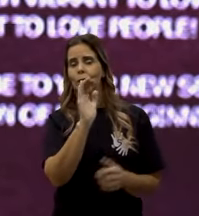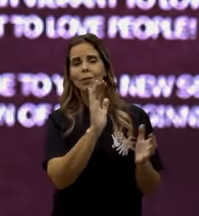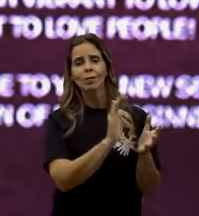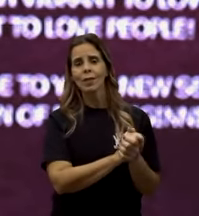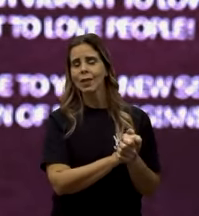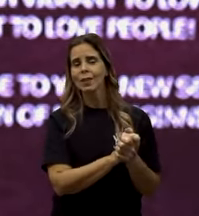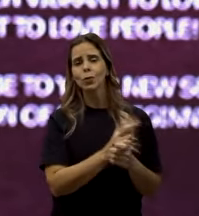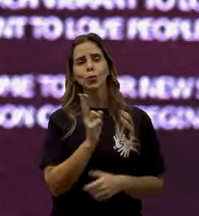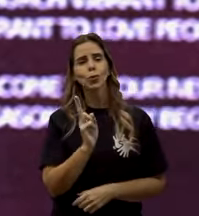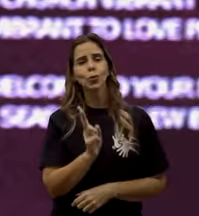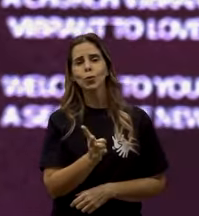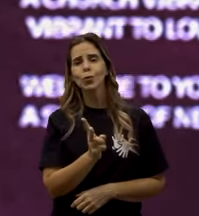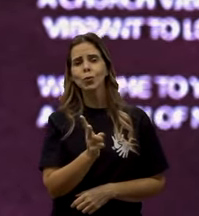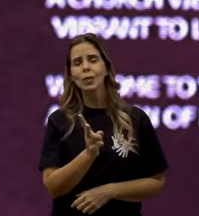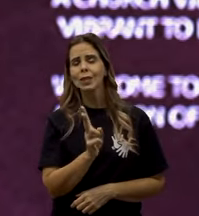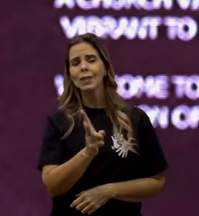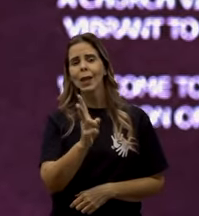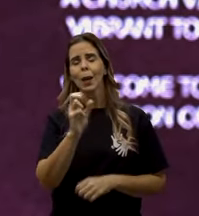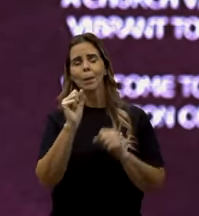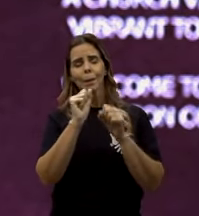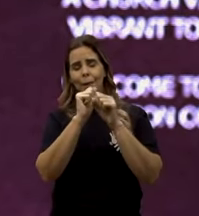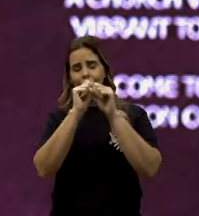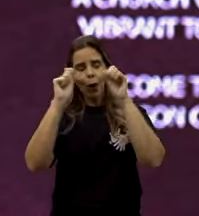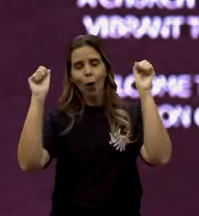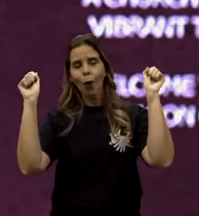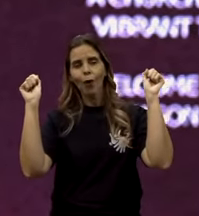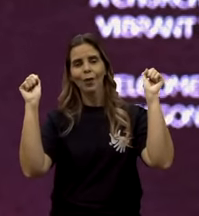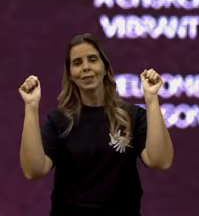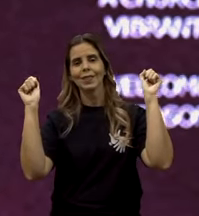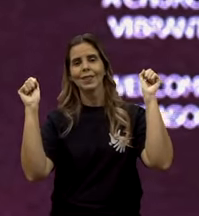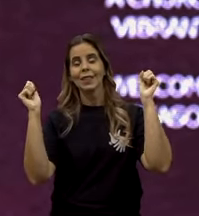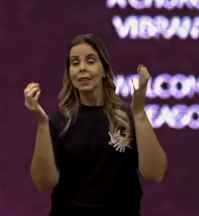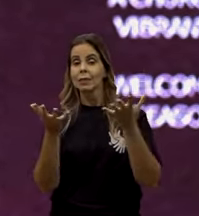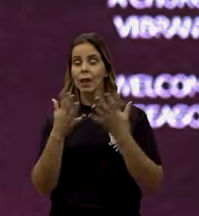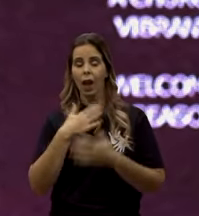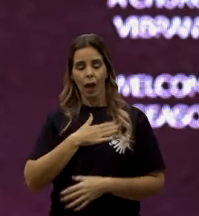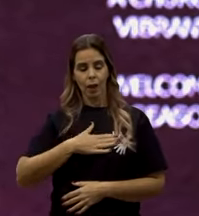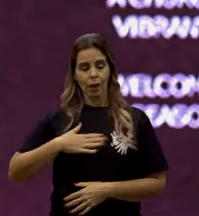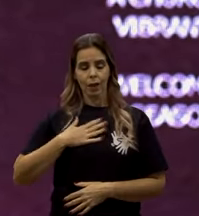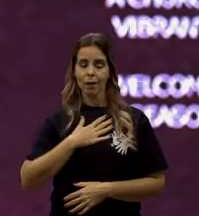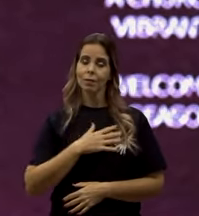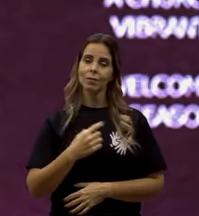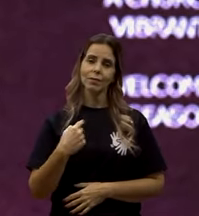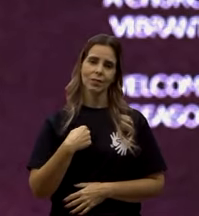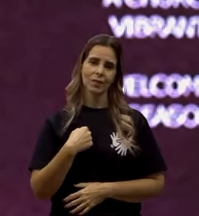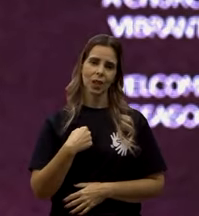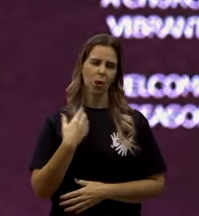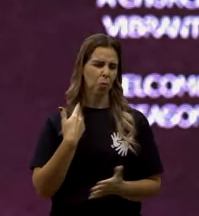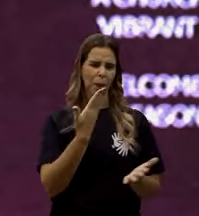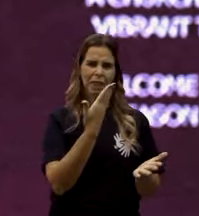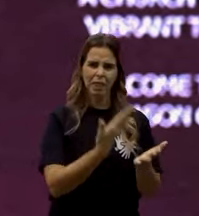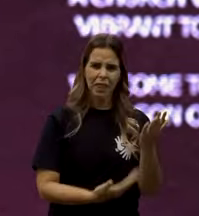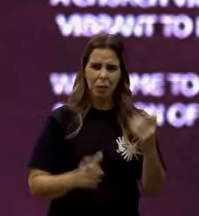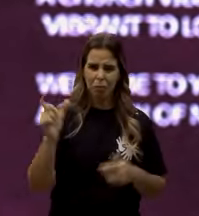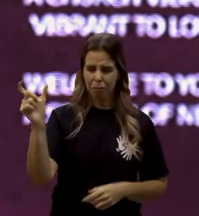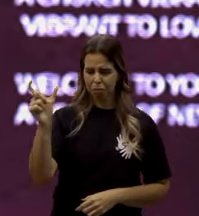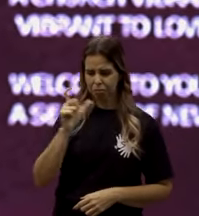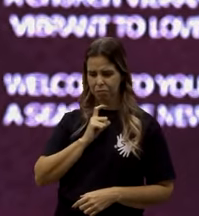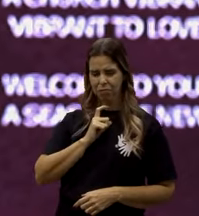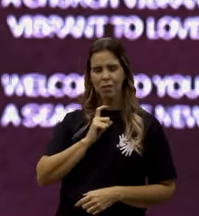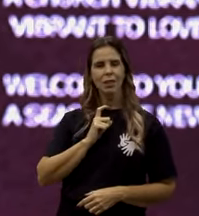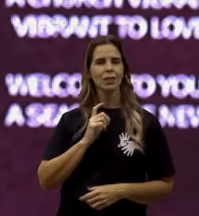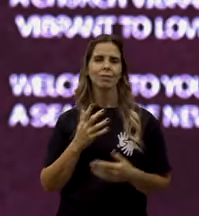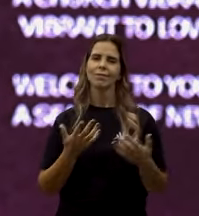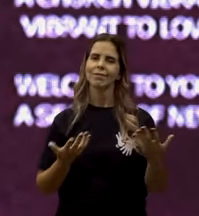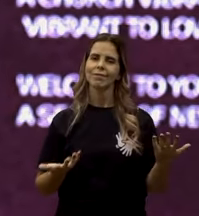agradar você acha que eu vou perder tempo com comentário de pessoas às vezes um de vocês manda um zap para mim